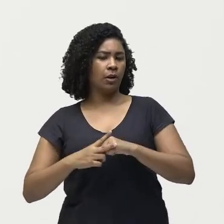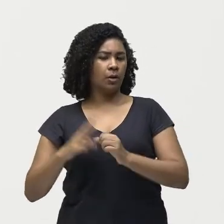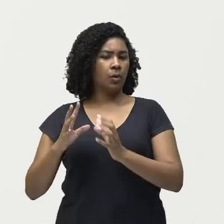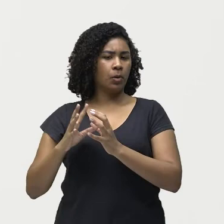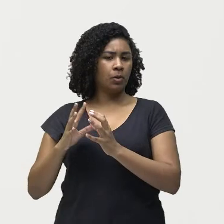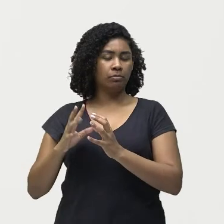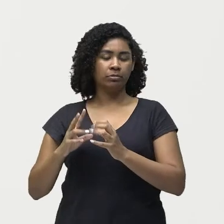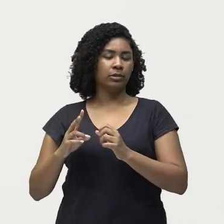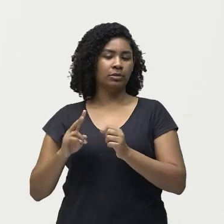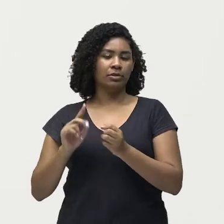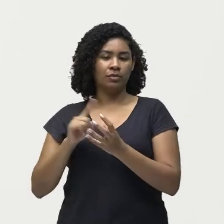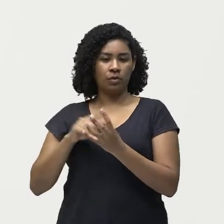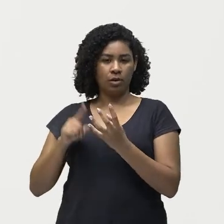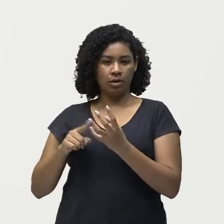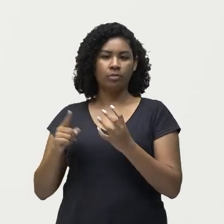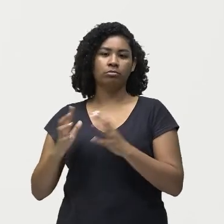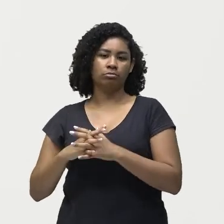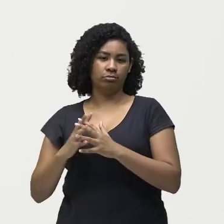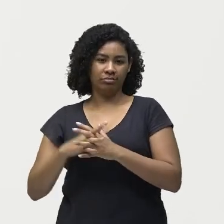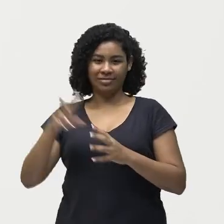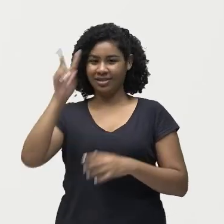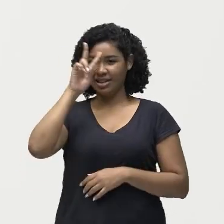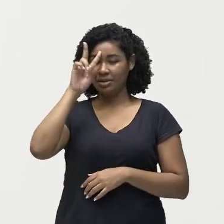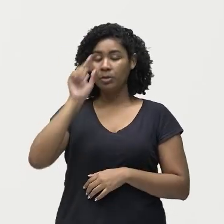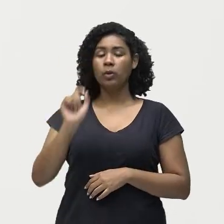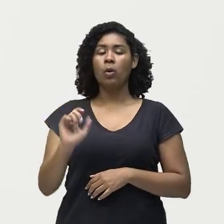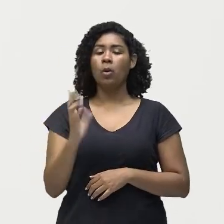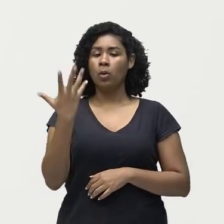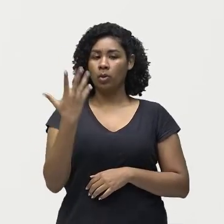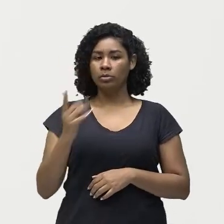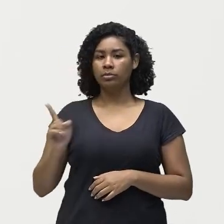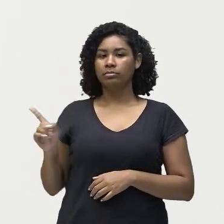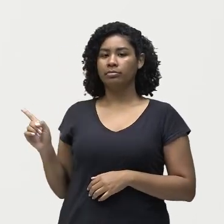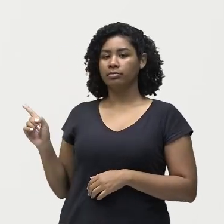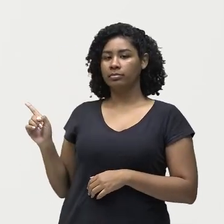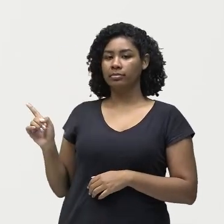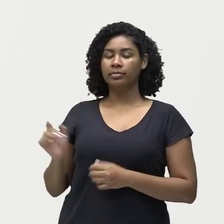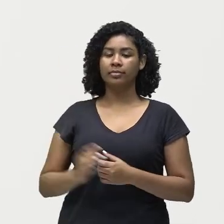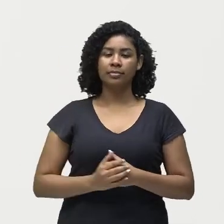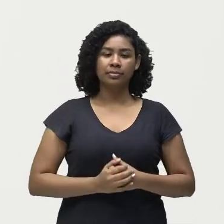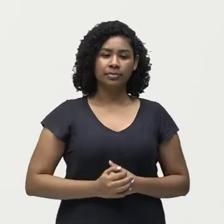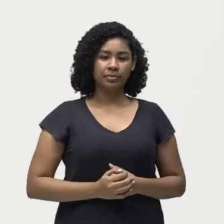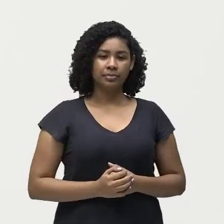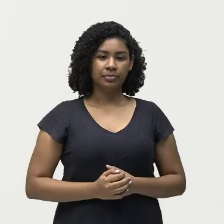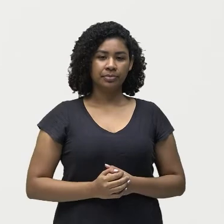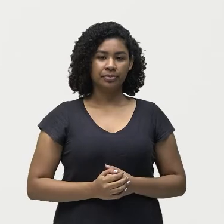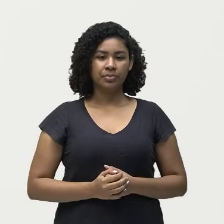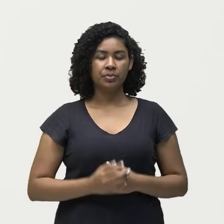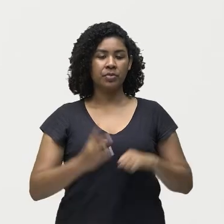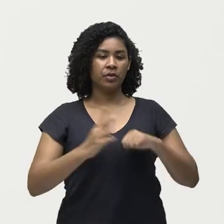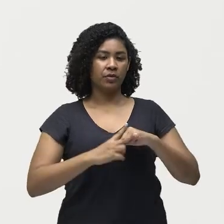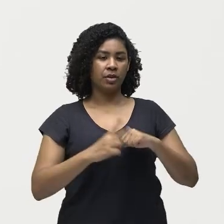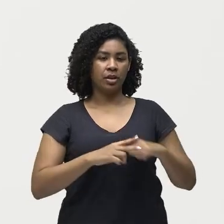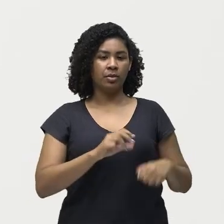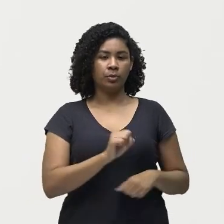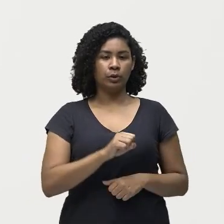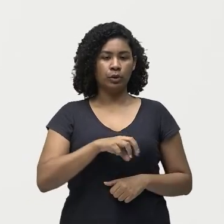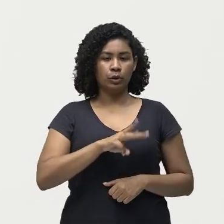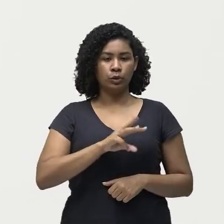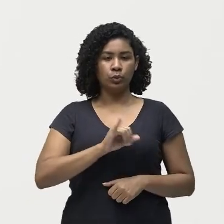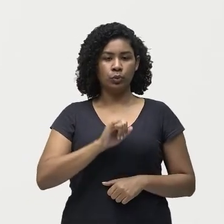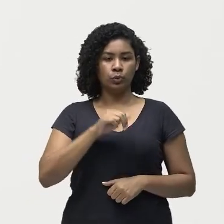acontecer? Então, eu tenho que fazer o seguinte, vamos identificar aqui, por exemplo, no verbo swim. O verbo swim é o